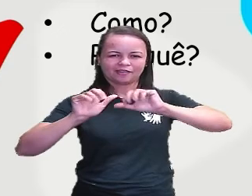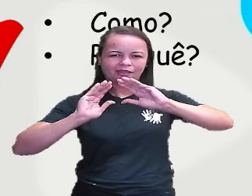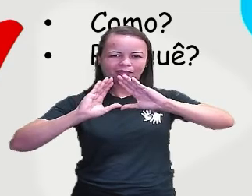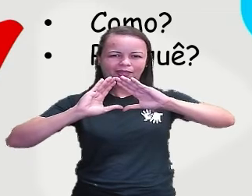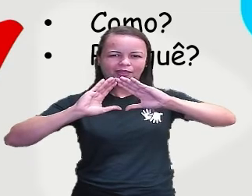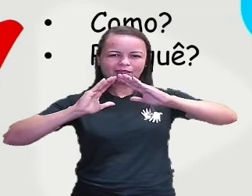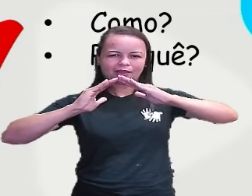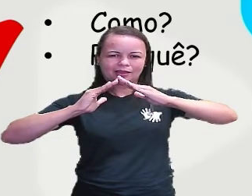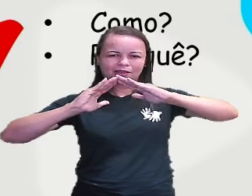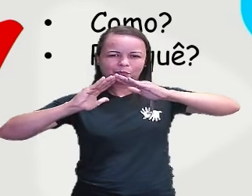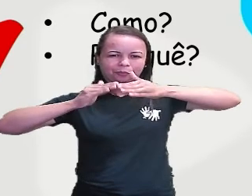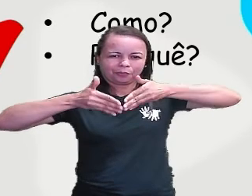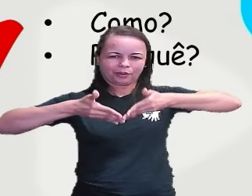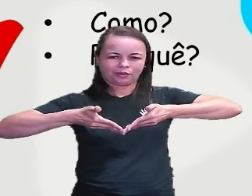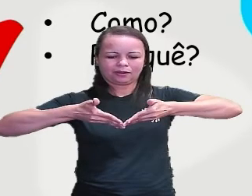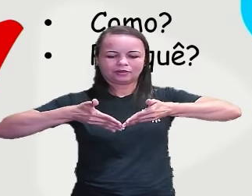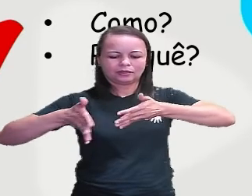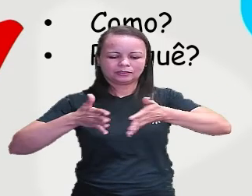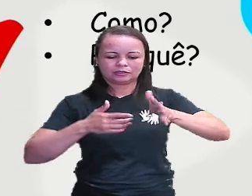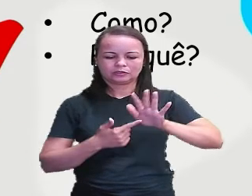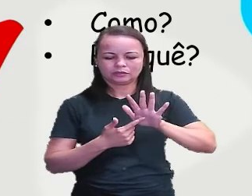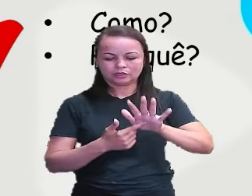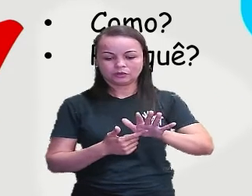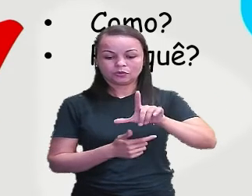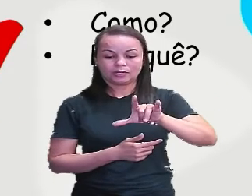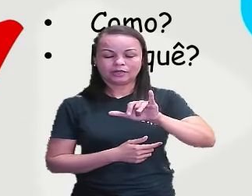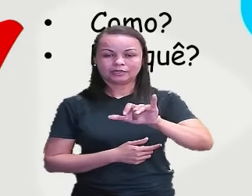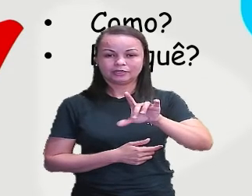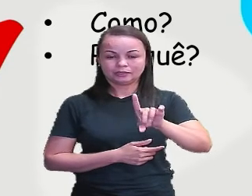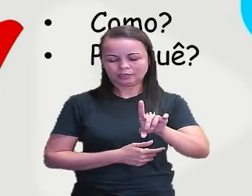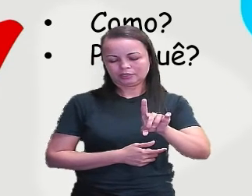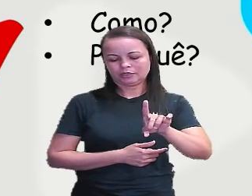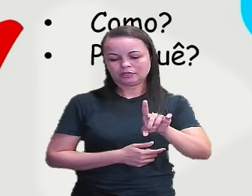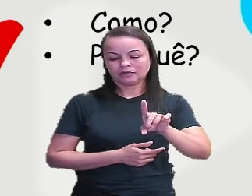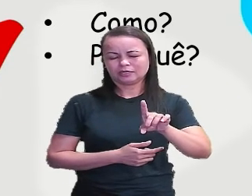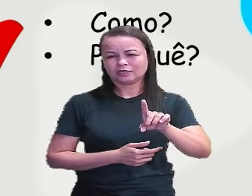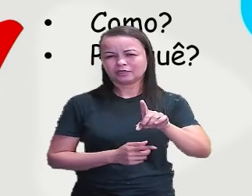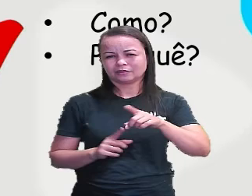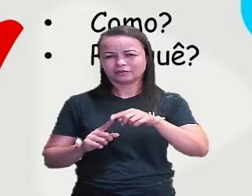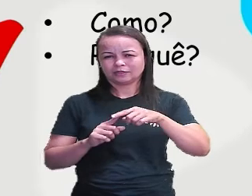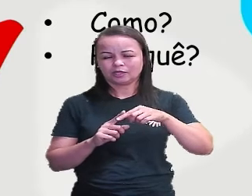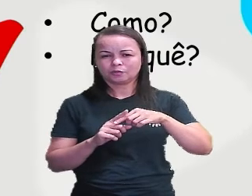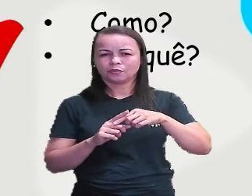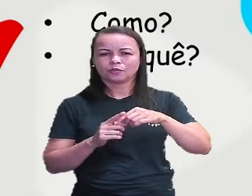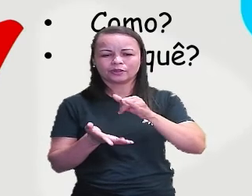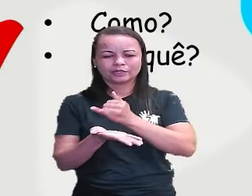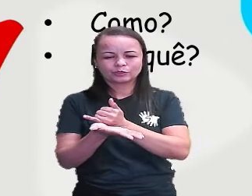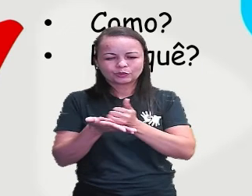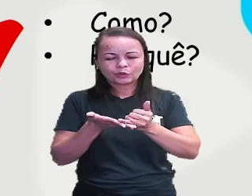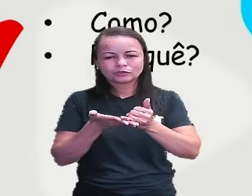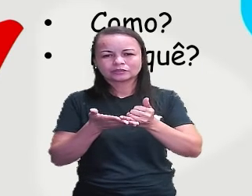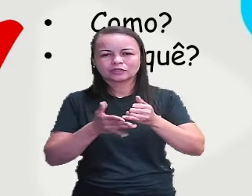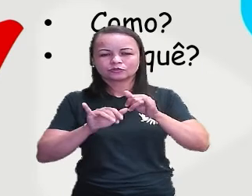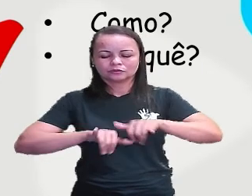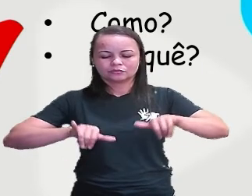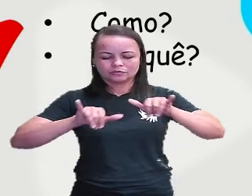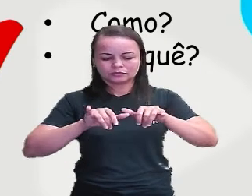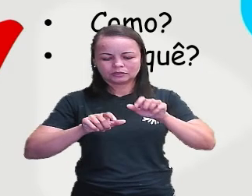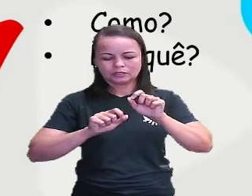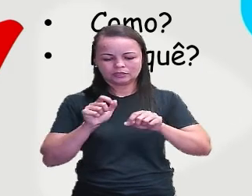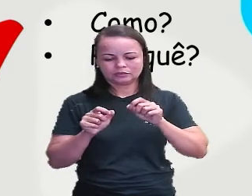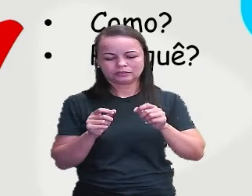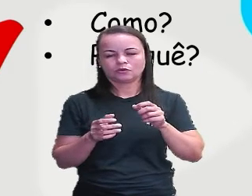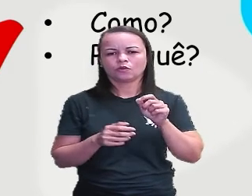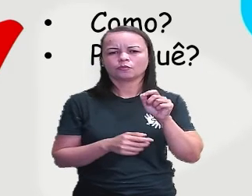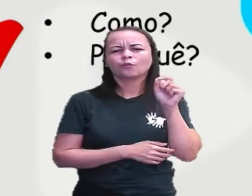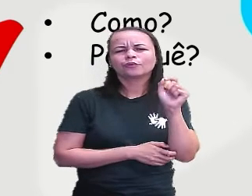lead e o corpo do texto. Então, nesse lead, que é tipo uma introdução da notícia, ele vai trazer algumas informações como o